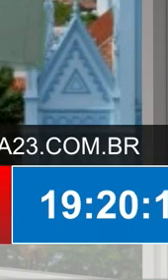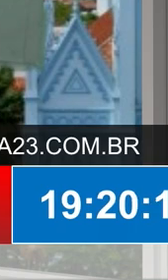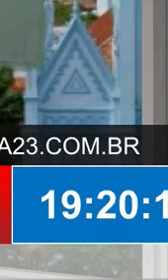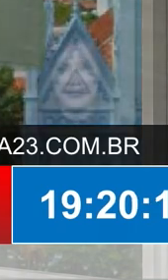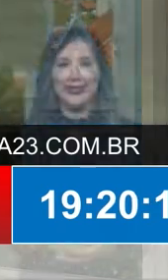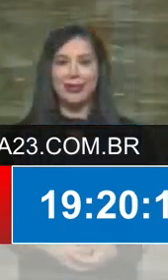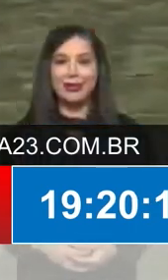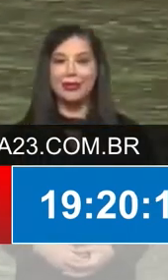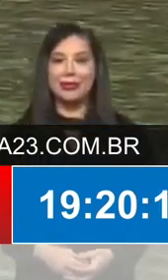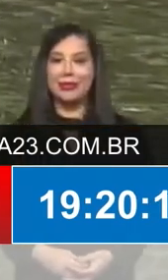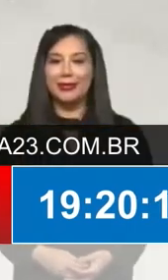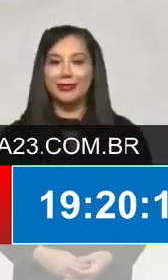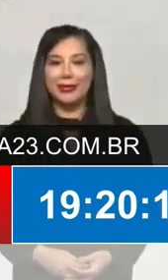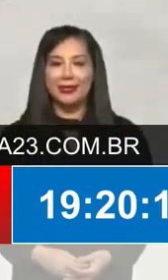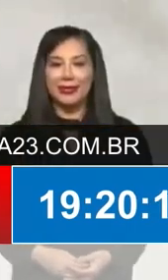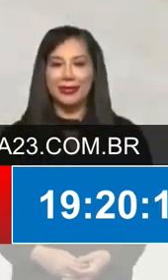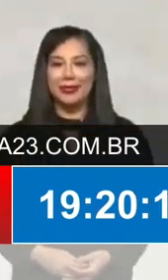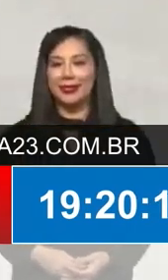vamos ver.